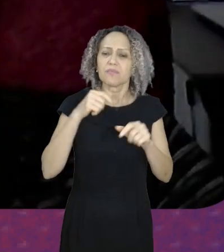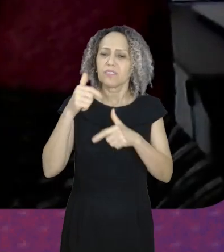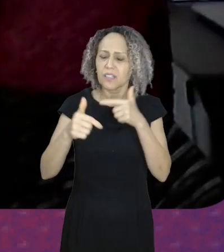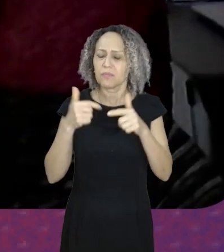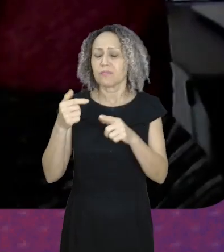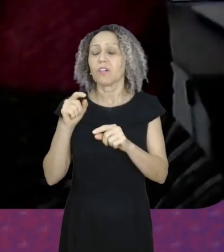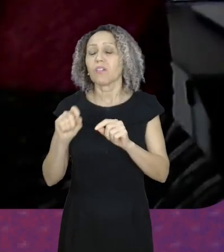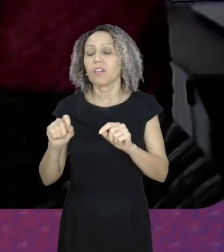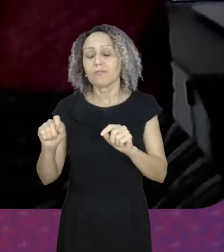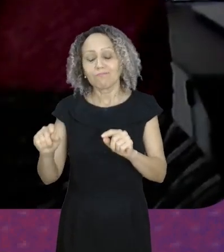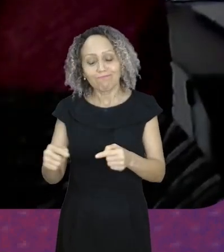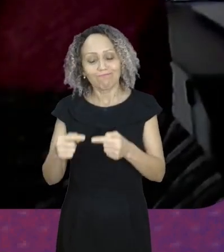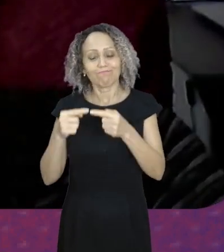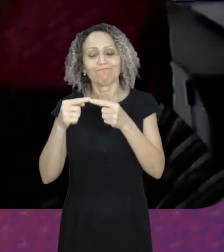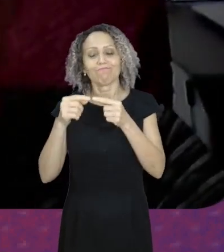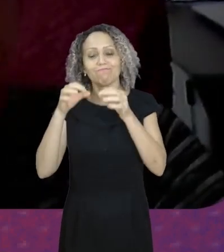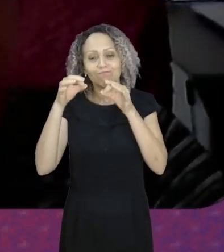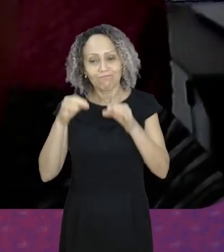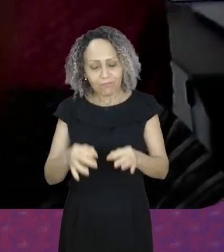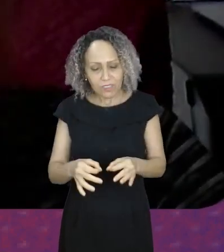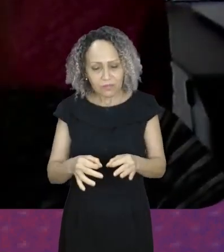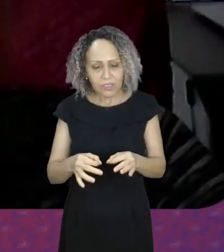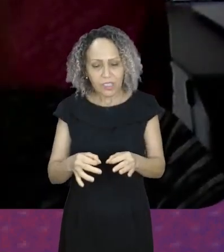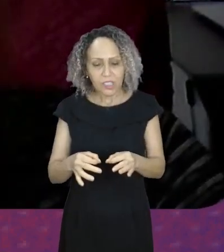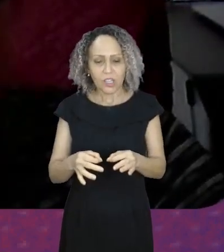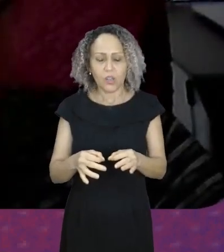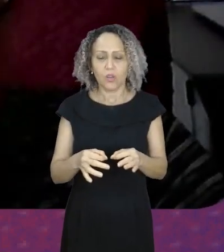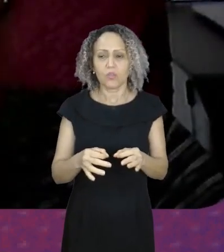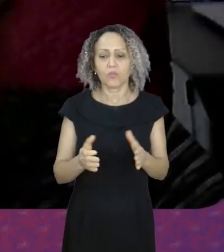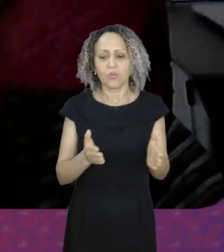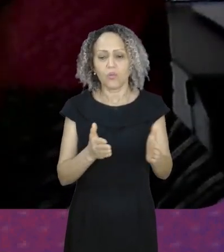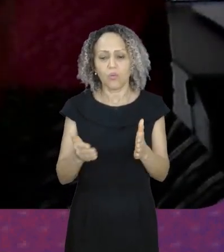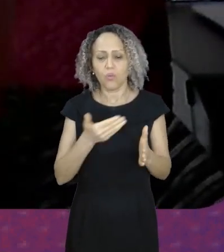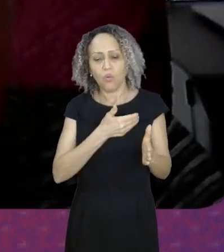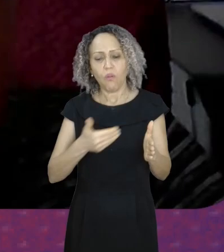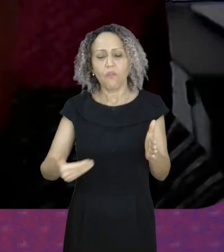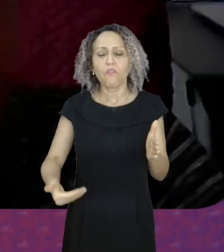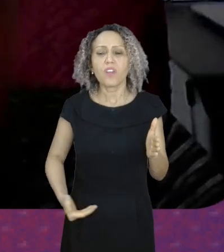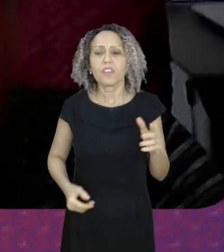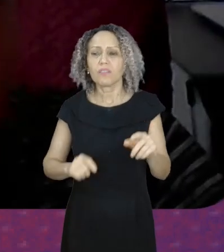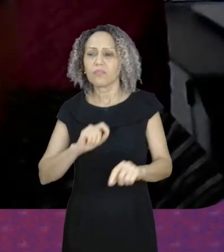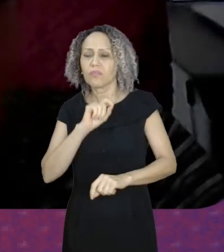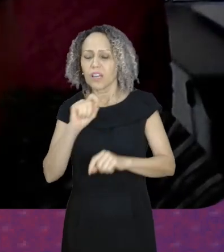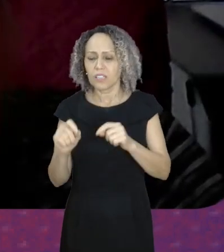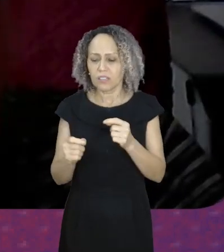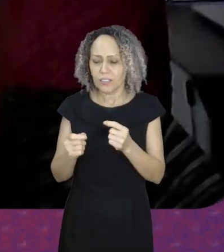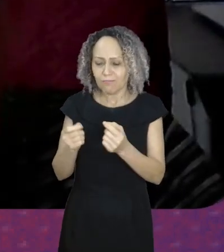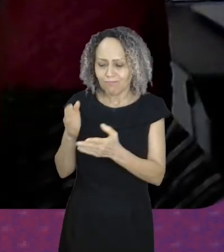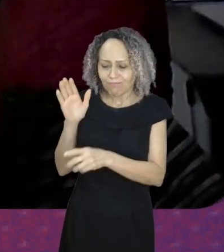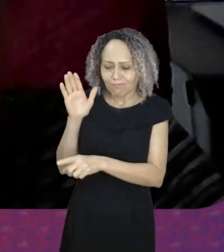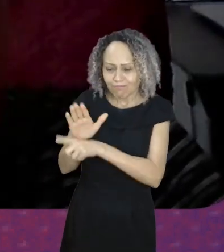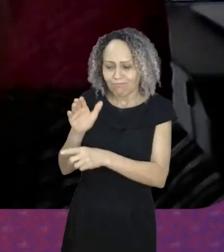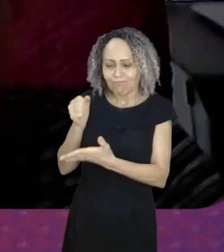por governos que atendam a população que vive situação de